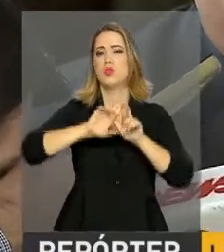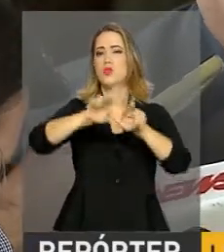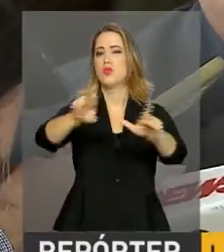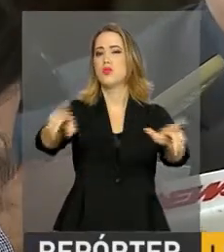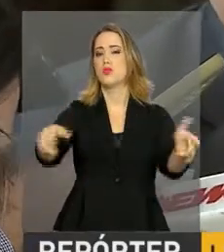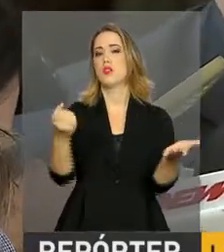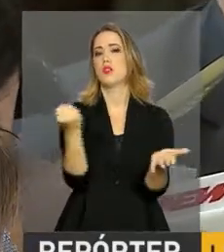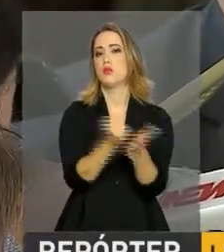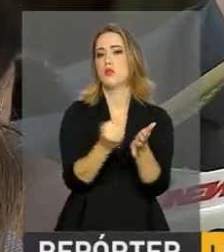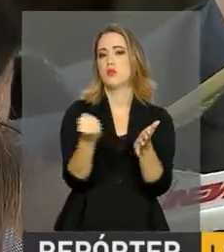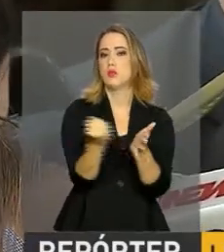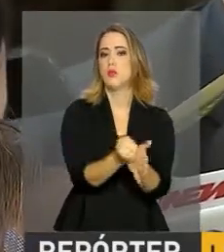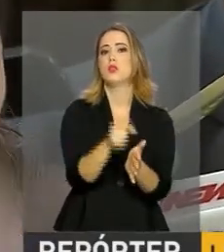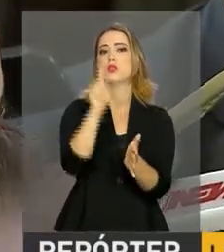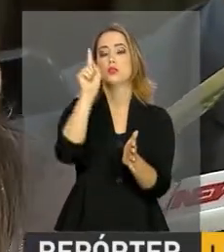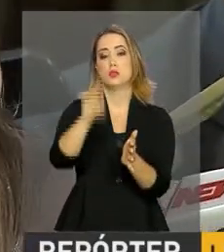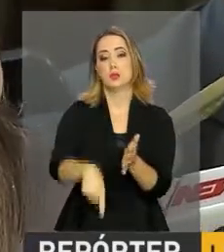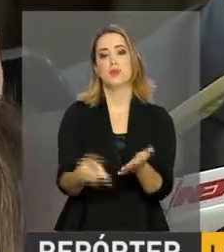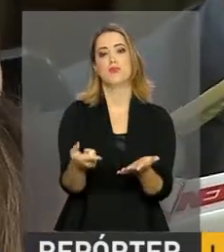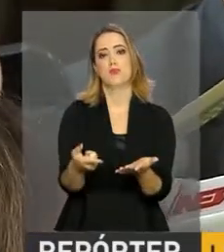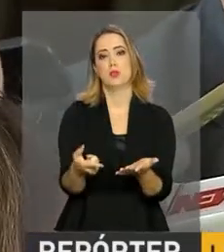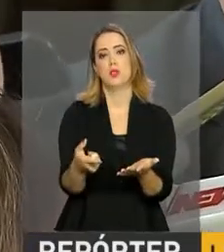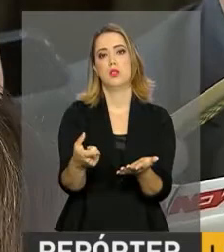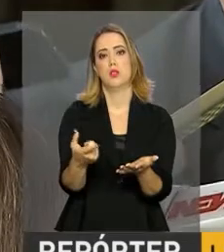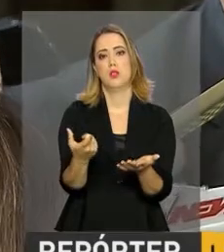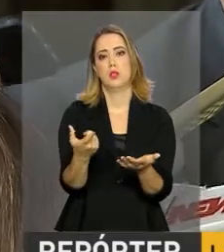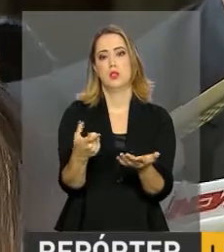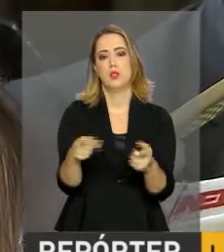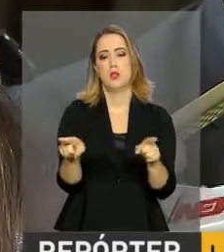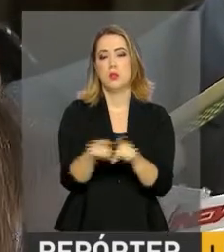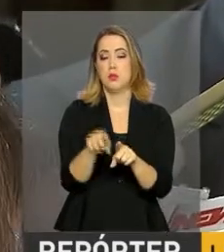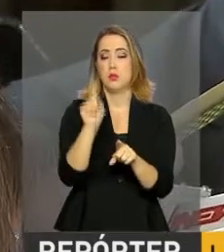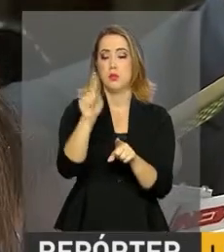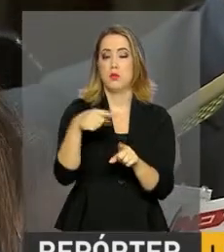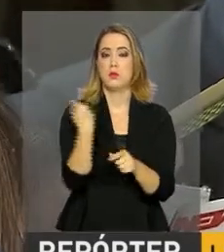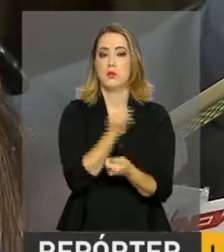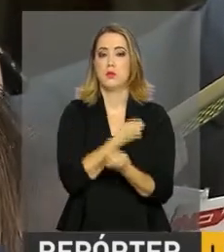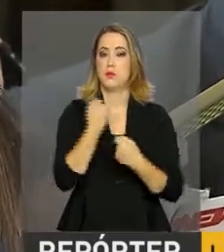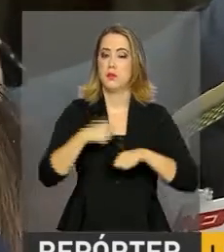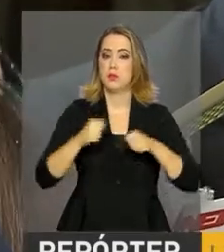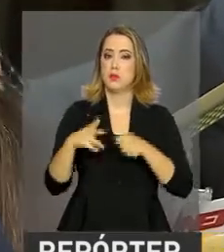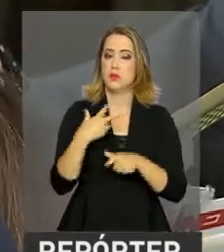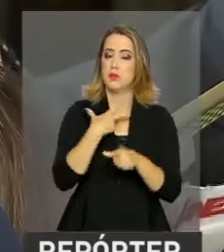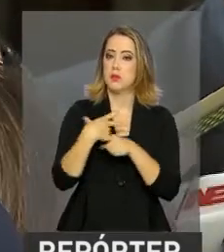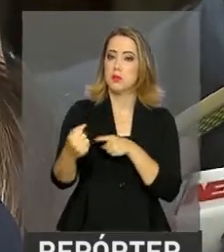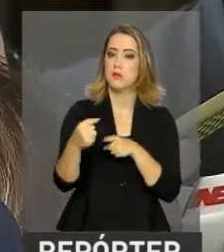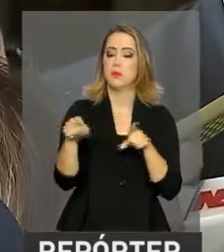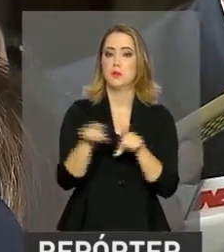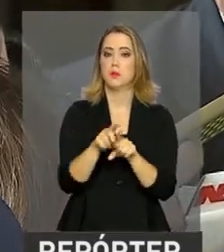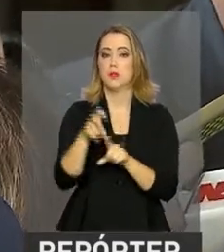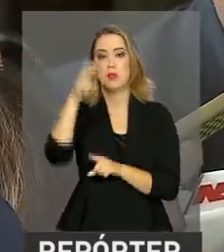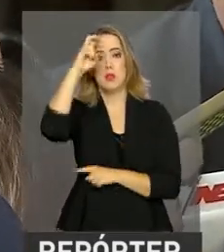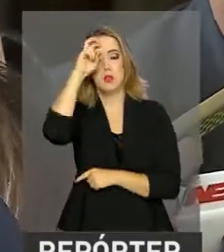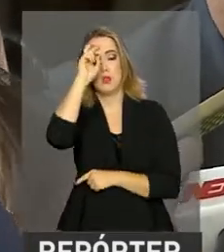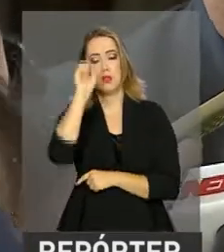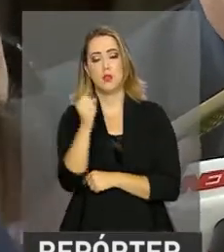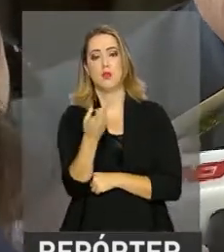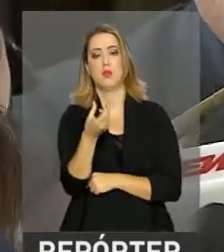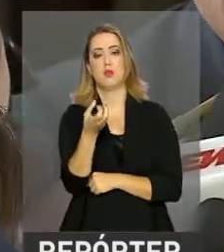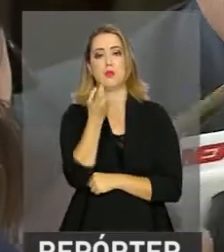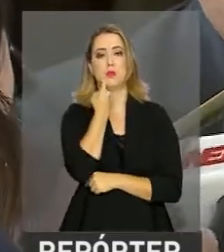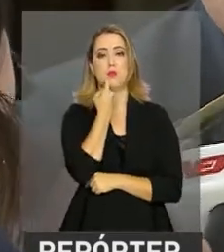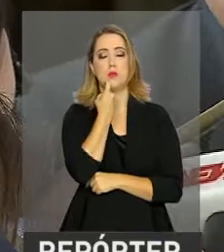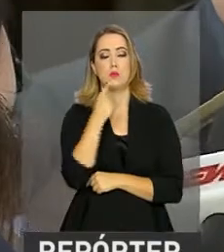uma burocracia que a gente tem que vencer. Eu acredito que quinta, sexta-feira, o ministro